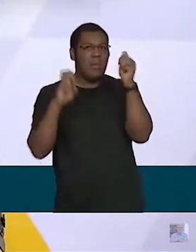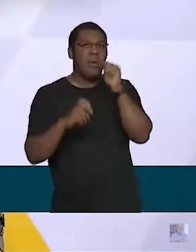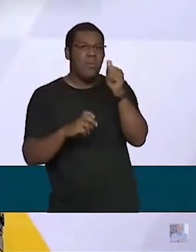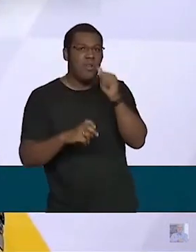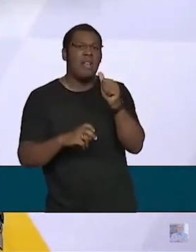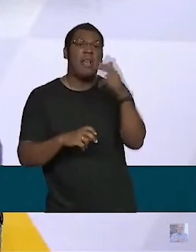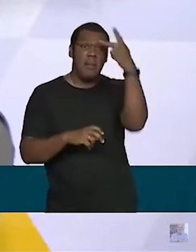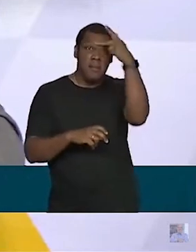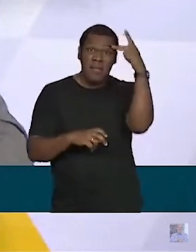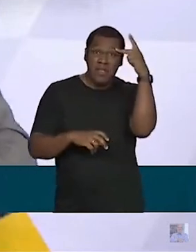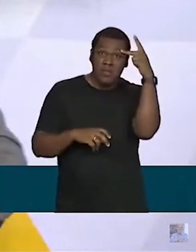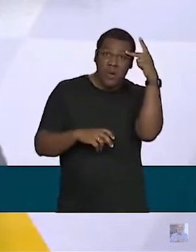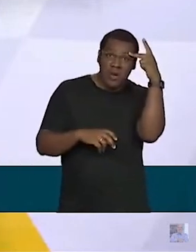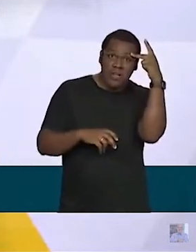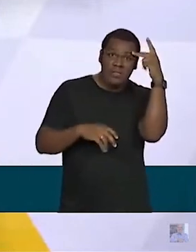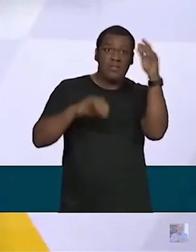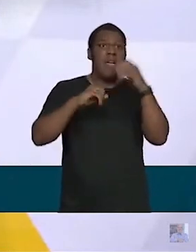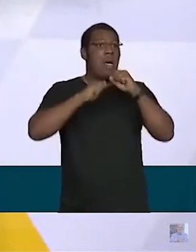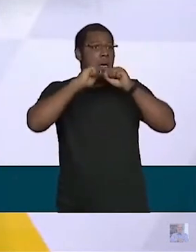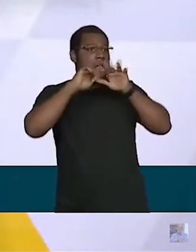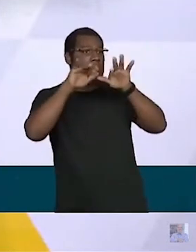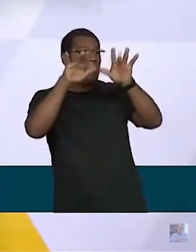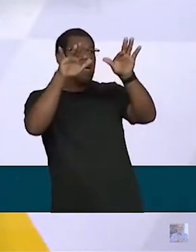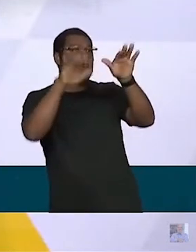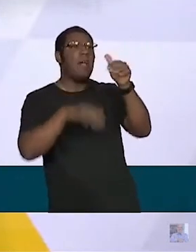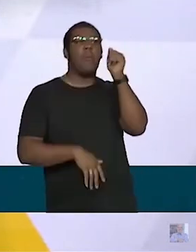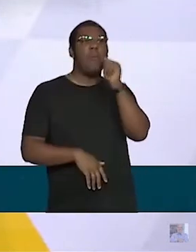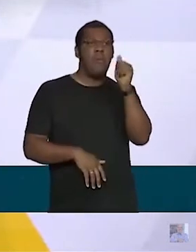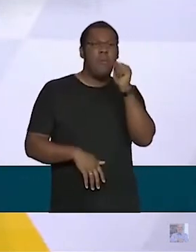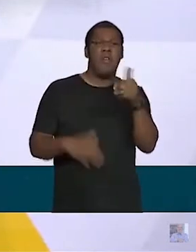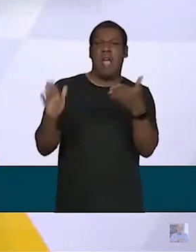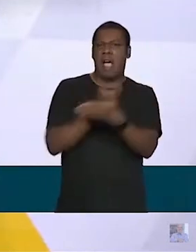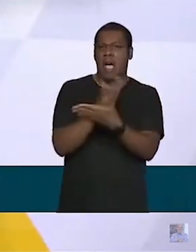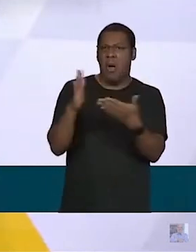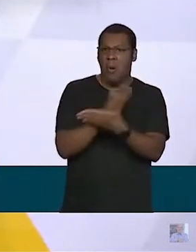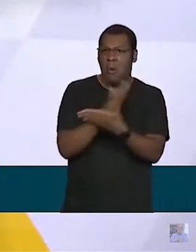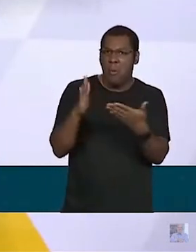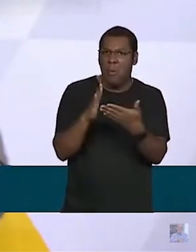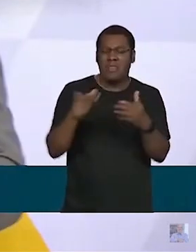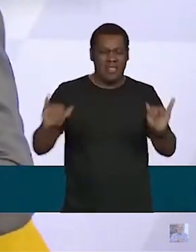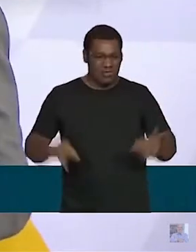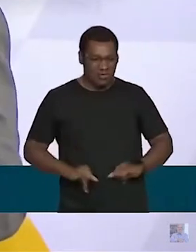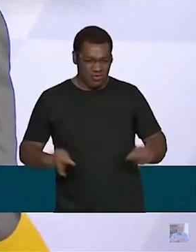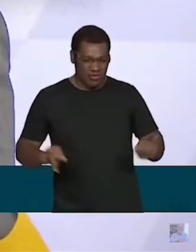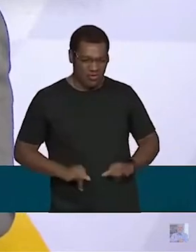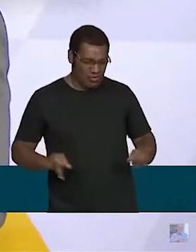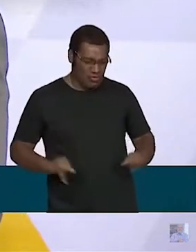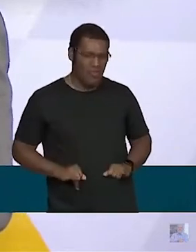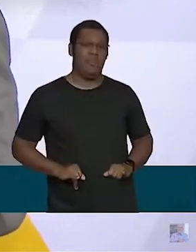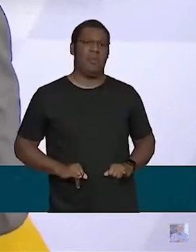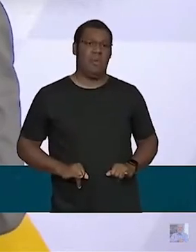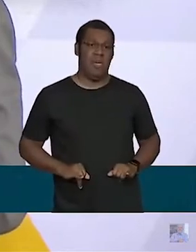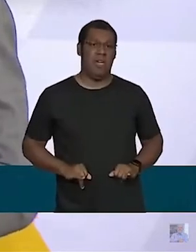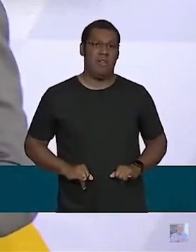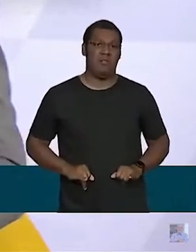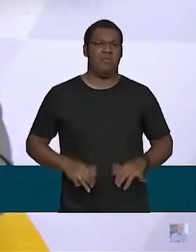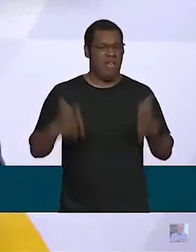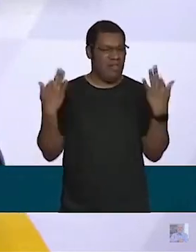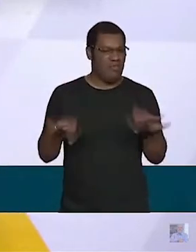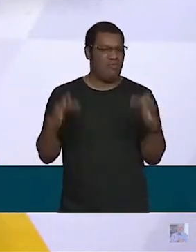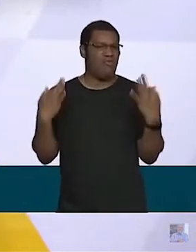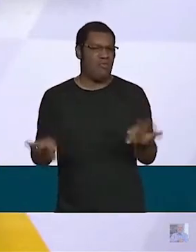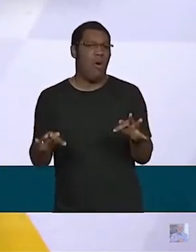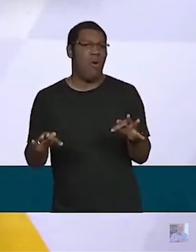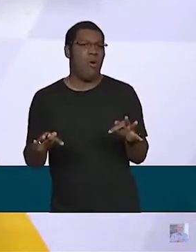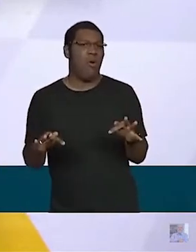dizem que a mulher muitas vezes se sujeita, sabe, a coisas não confortáveis com o seu marido,